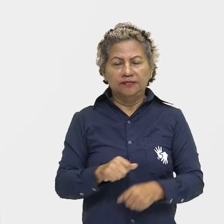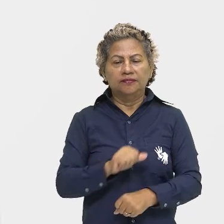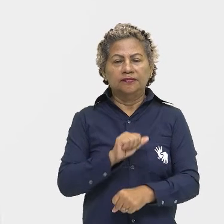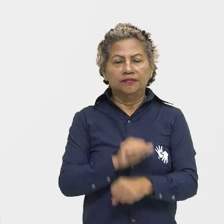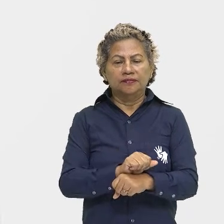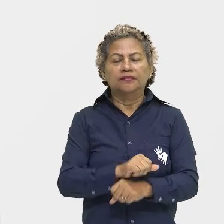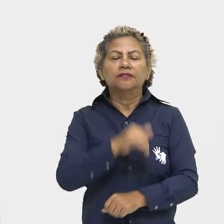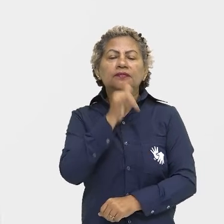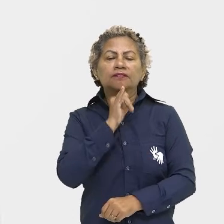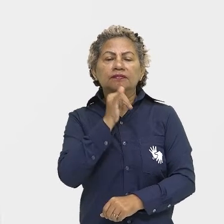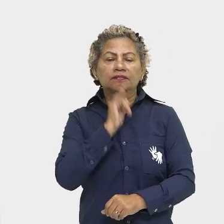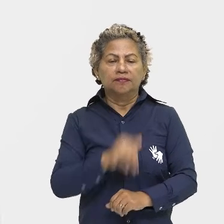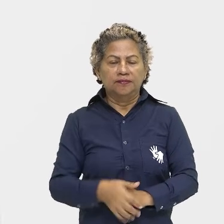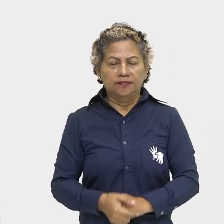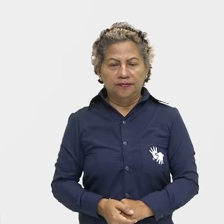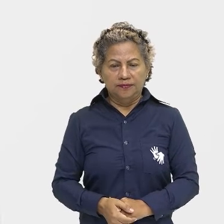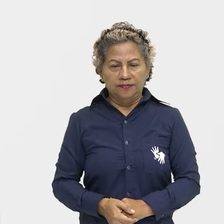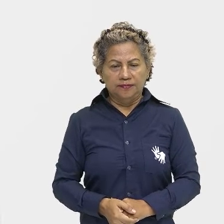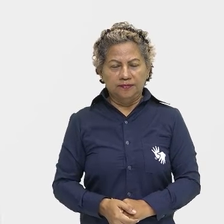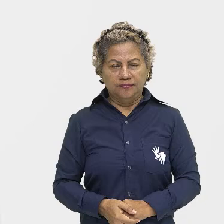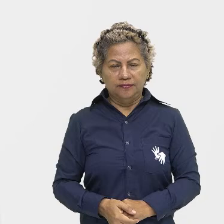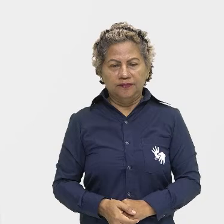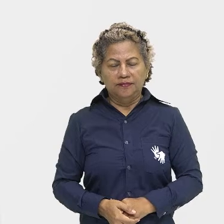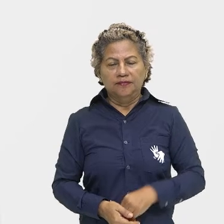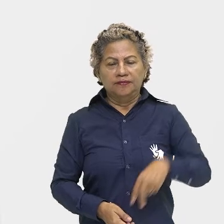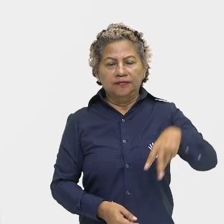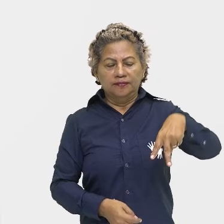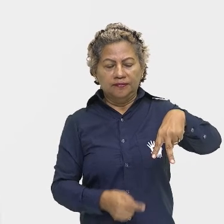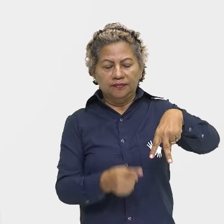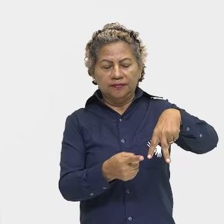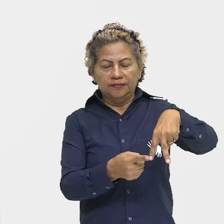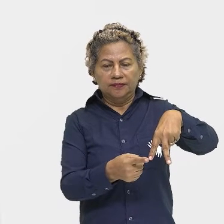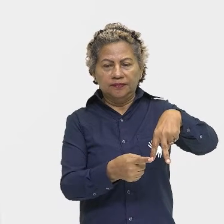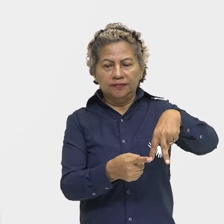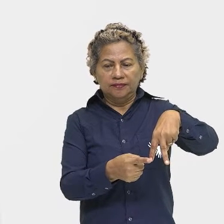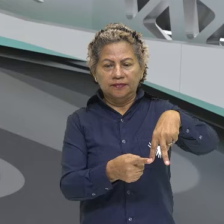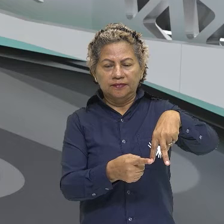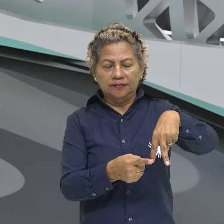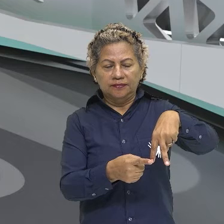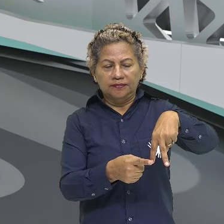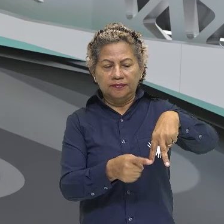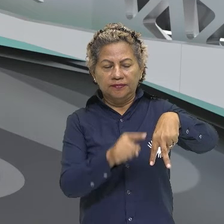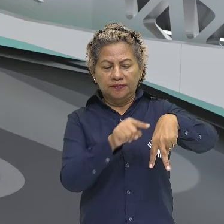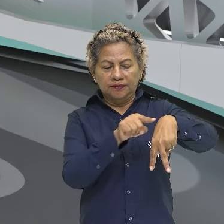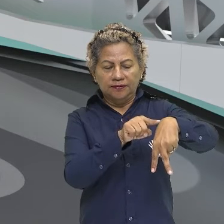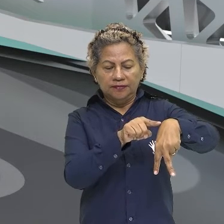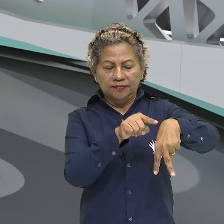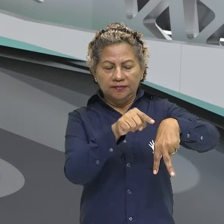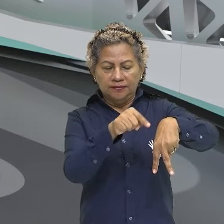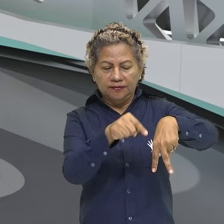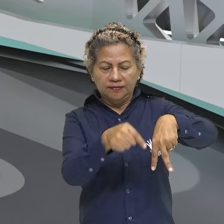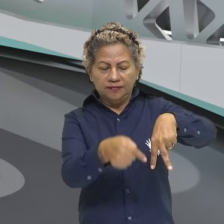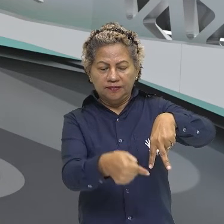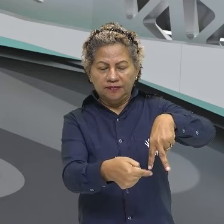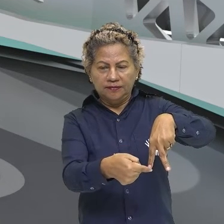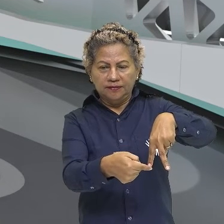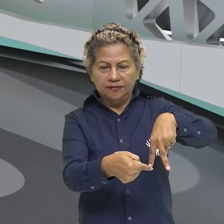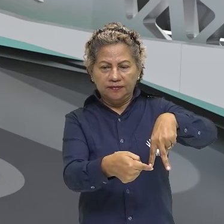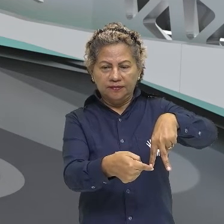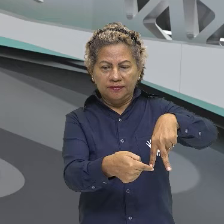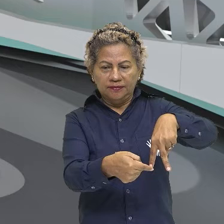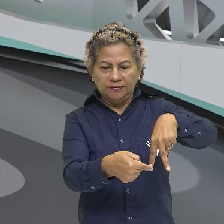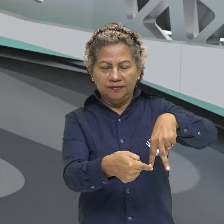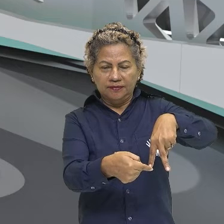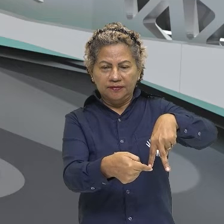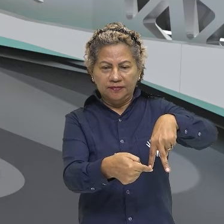Por exemplo, tentar tocar a ponta do pé, né? Você flexionar o seu tronco, né? E tentando pegar lá